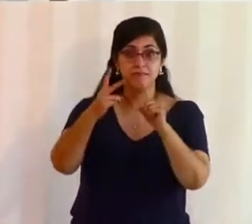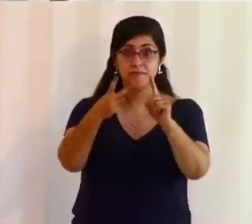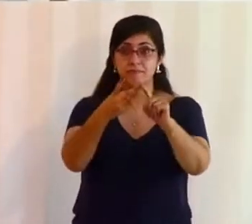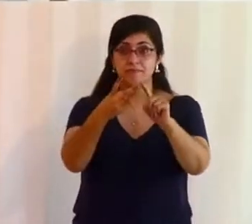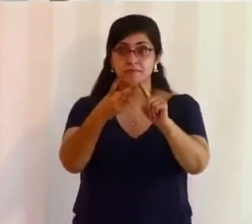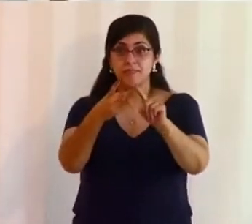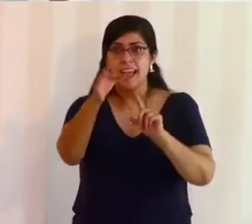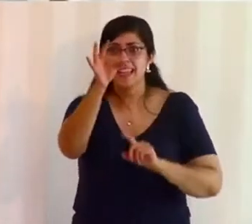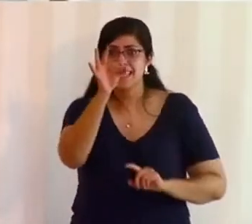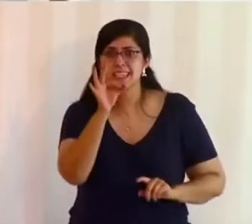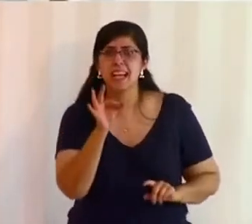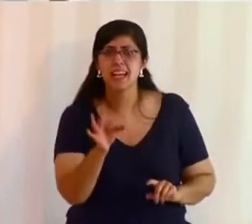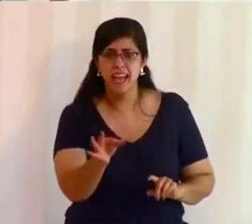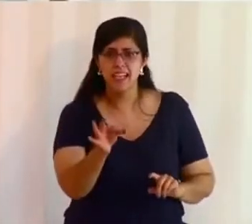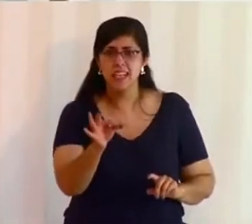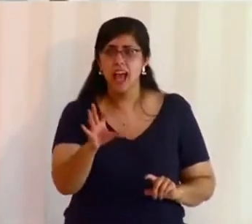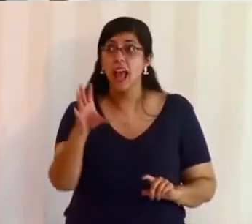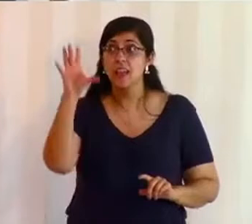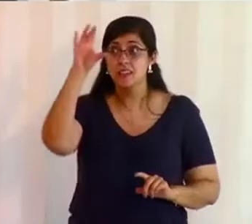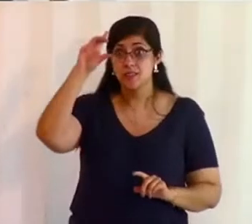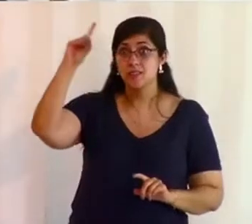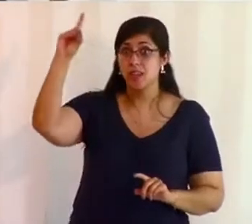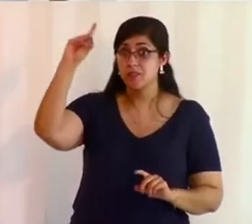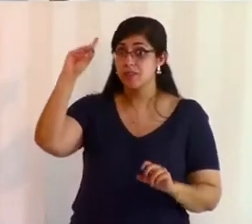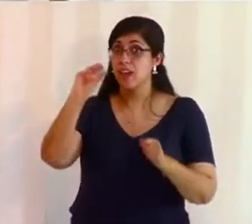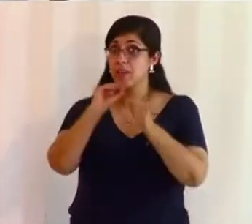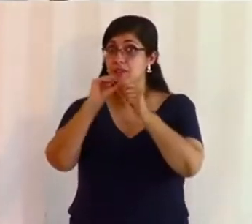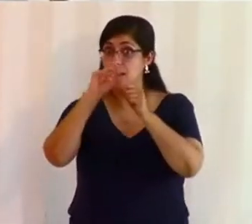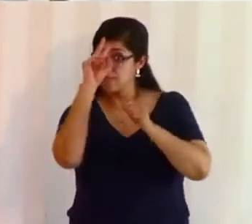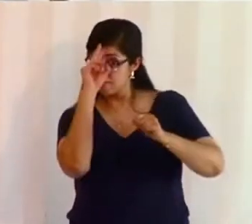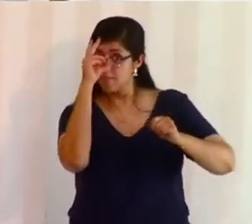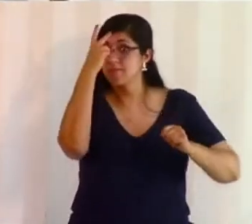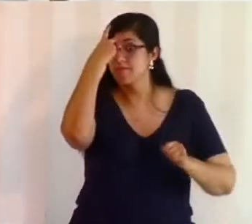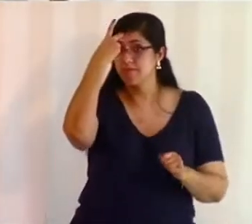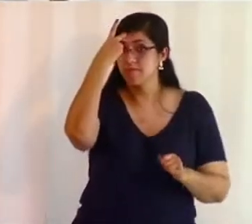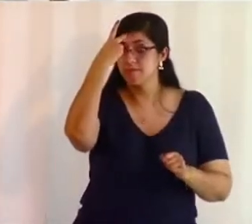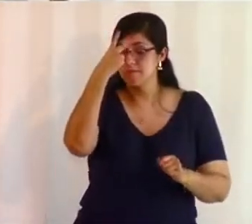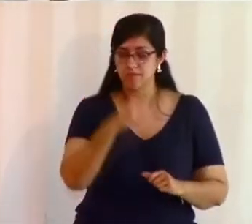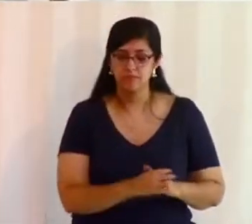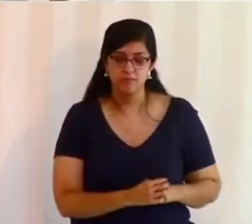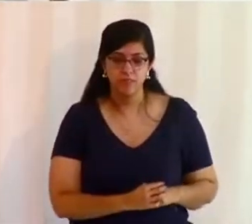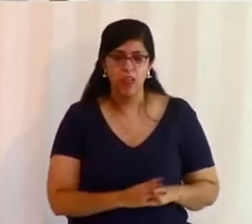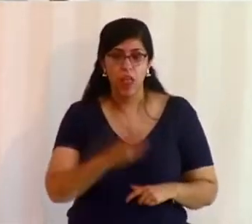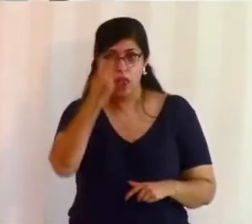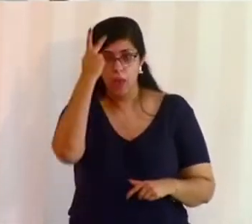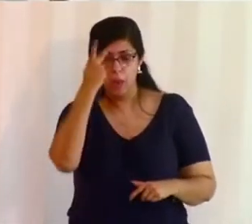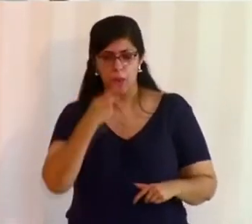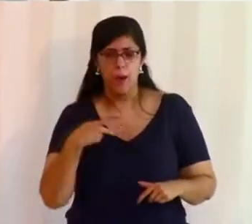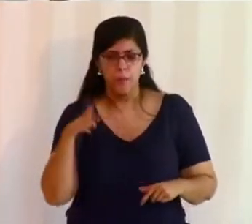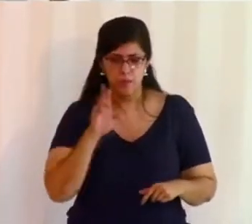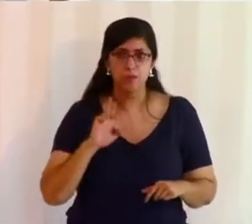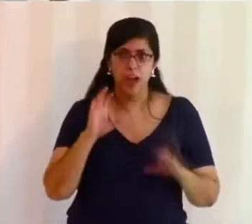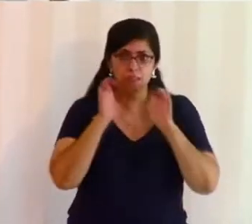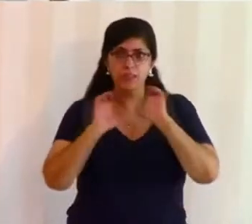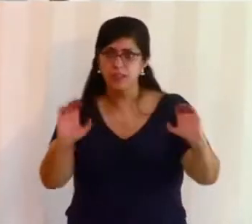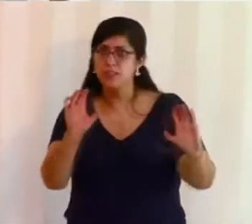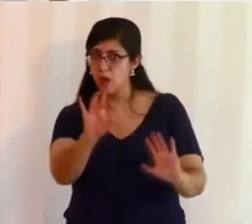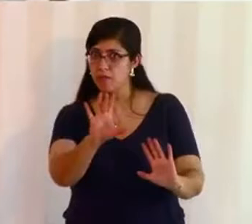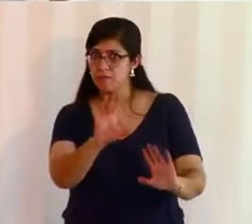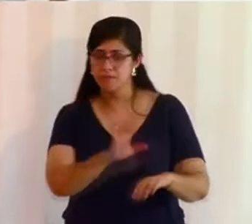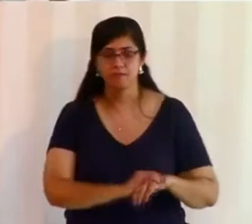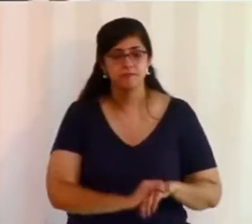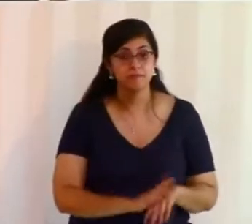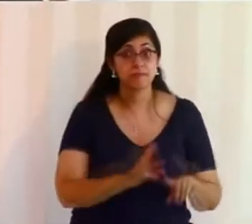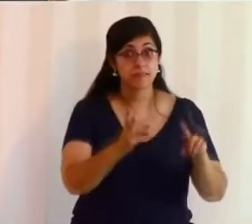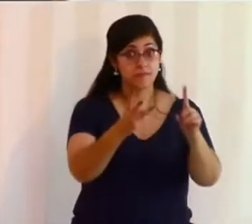Consciência, convicção de que quem converte o pecador é o Senhor, a obra exclusiva dele. Eu posso ser usado como sou, como instrumento. Mas em